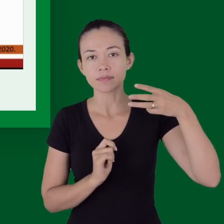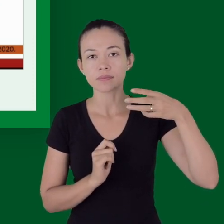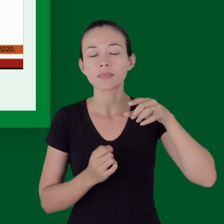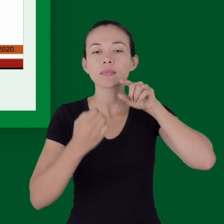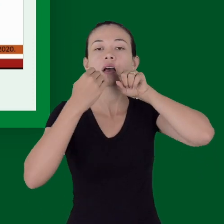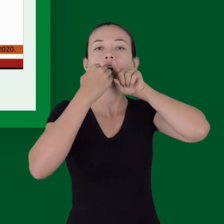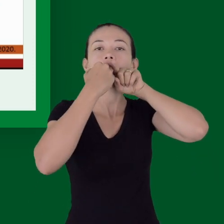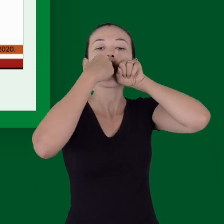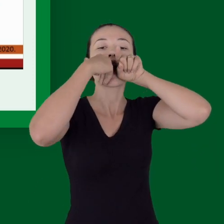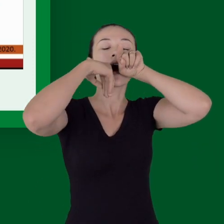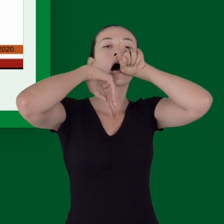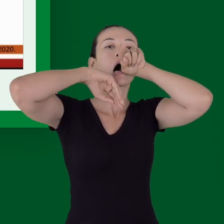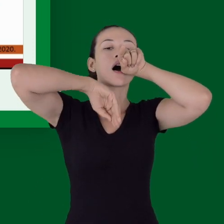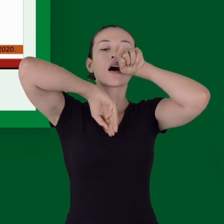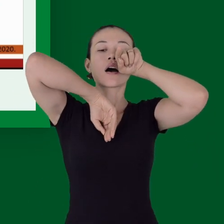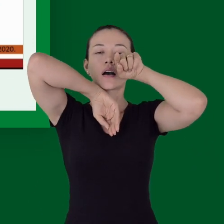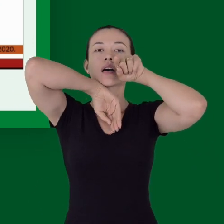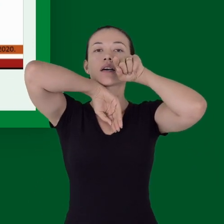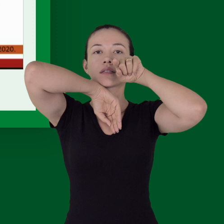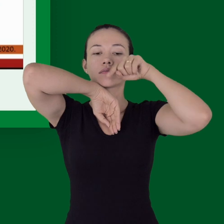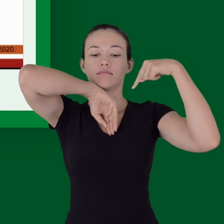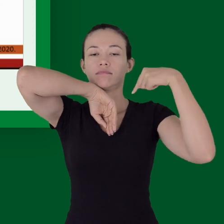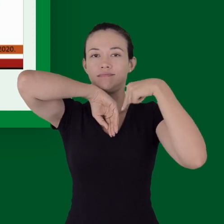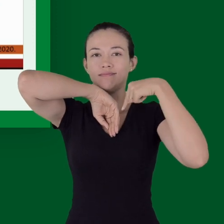Como eu disse, com todo o dispositivo extraglótico é inserido às cegas.